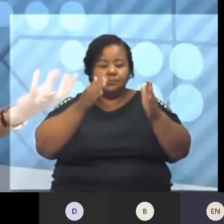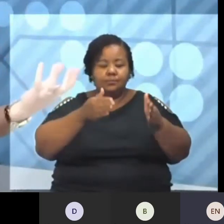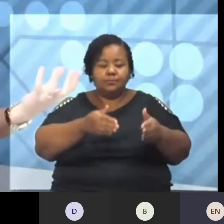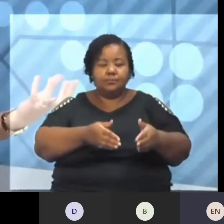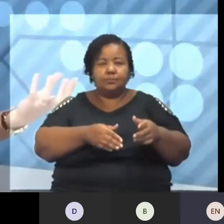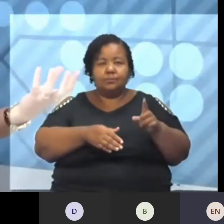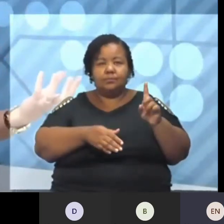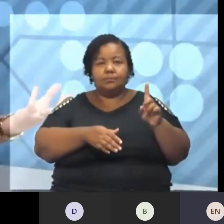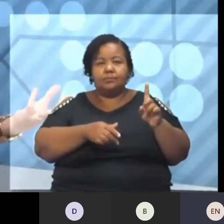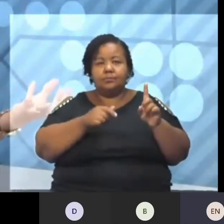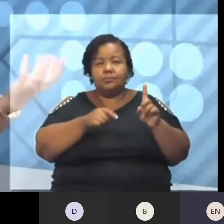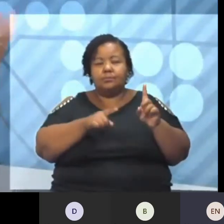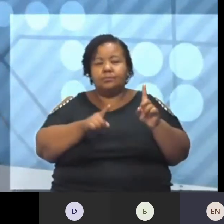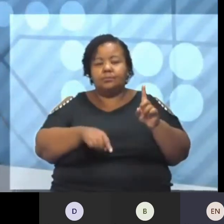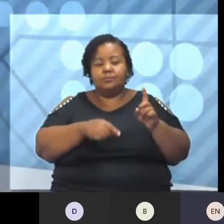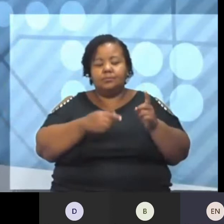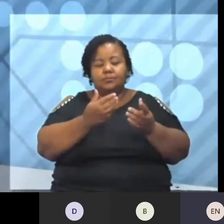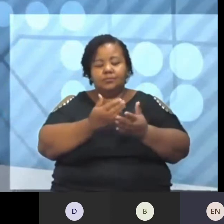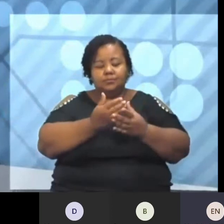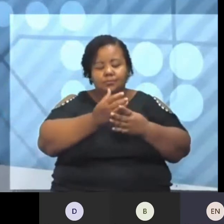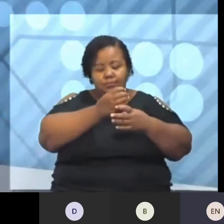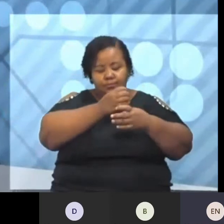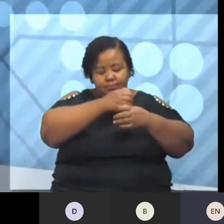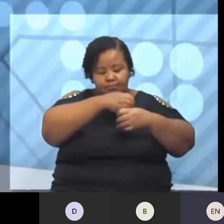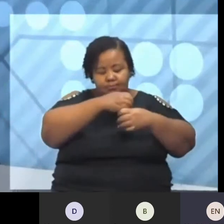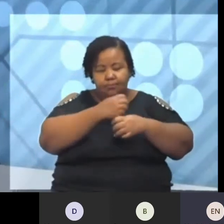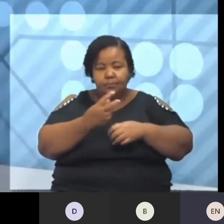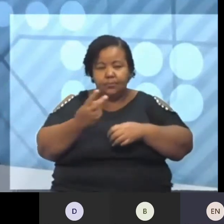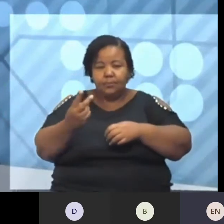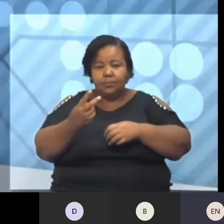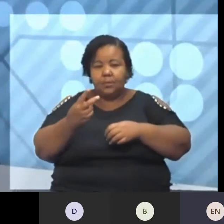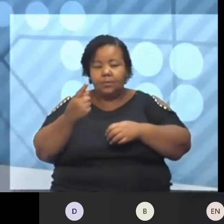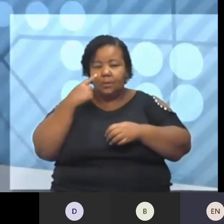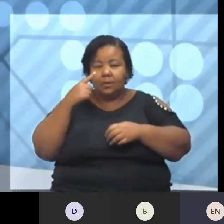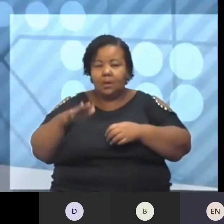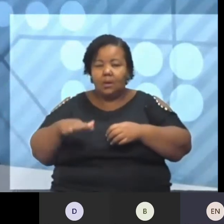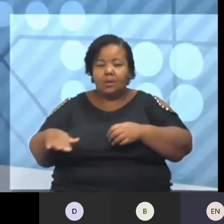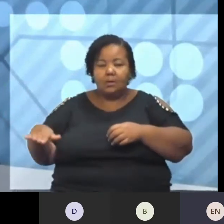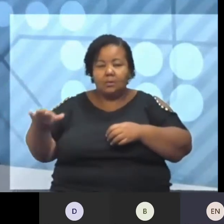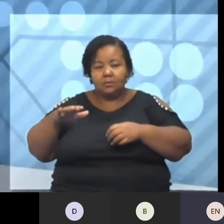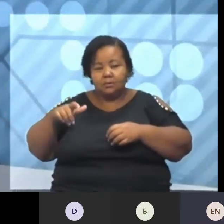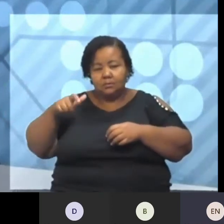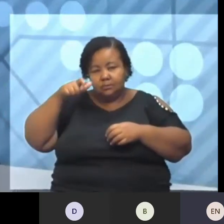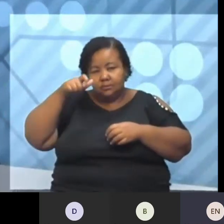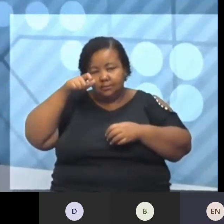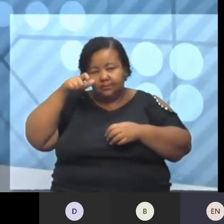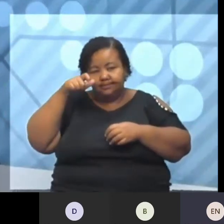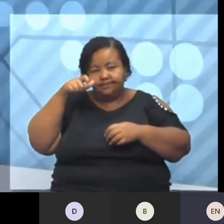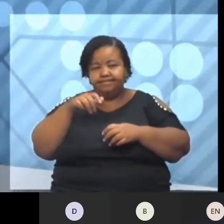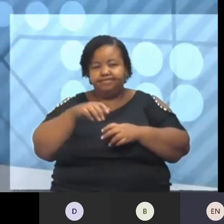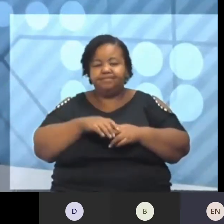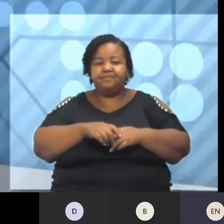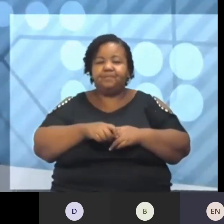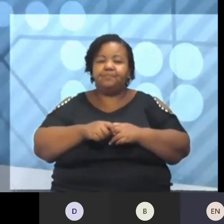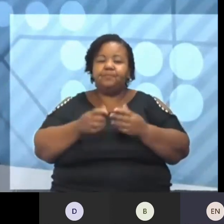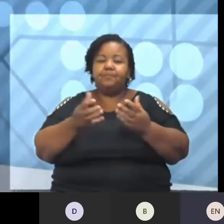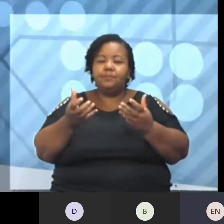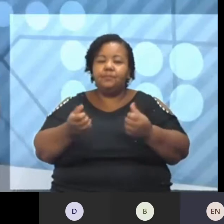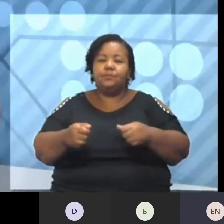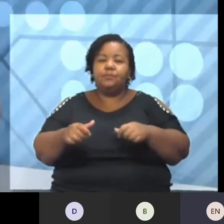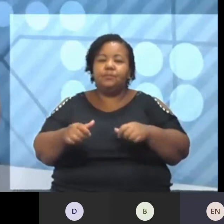Procedimento 1, no foco histológico, e o procedimento 2, no foco macroscópico, no foco anatômico. Então, vamos